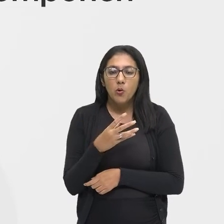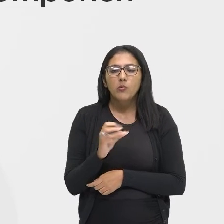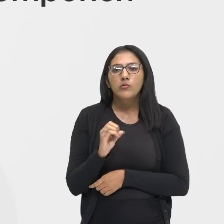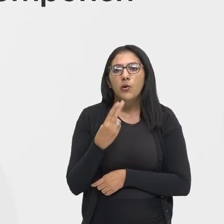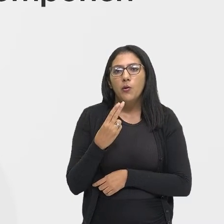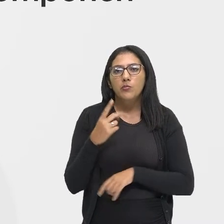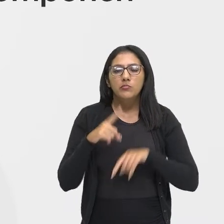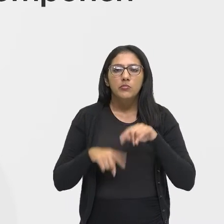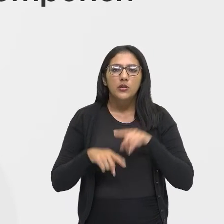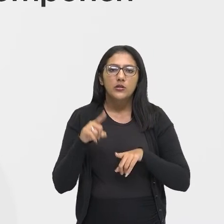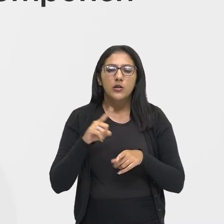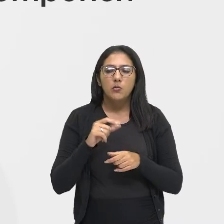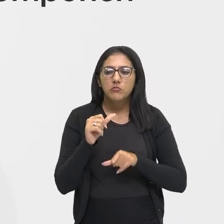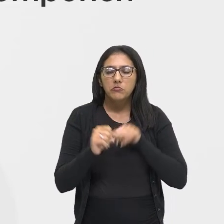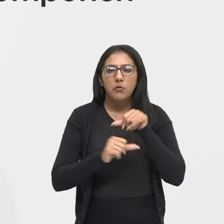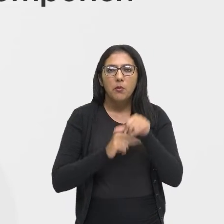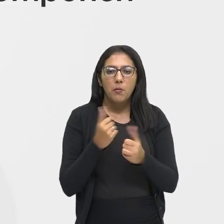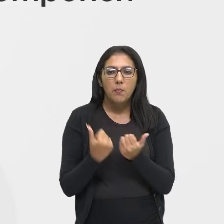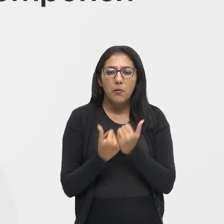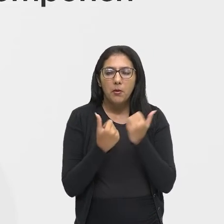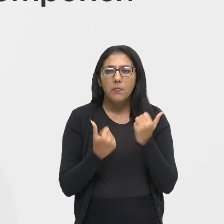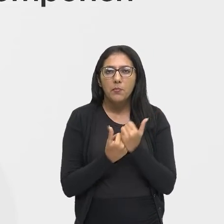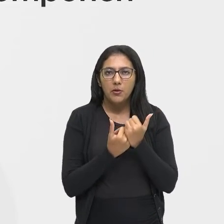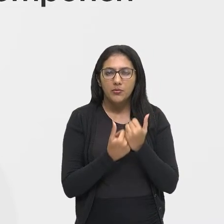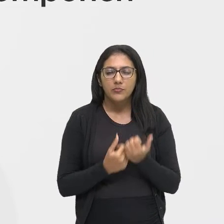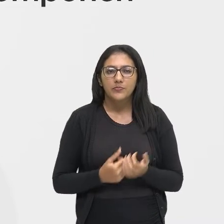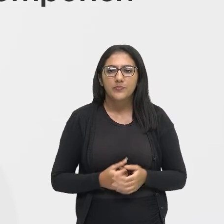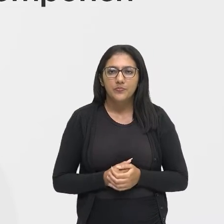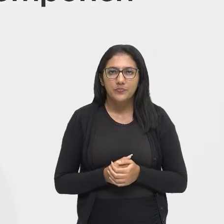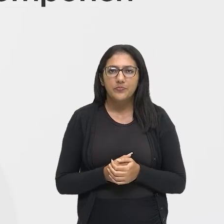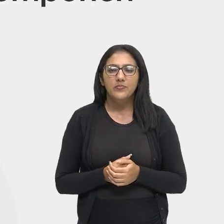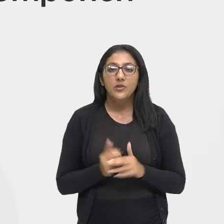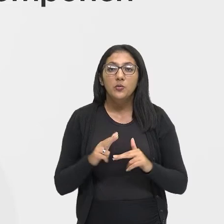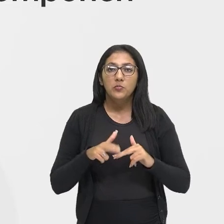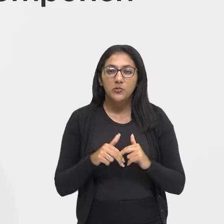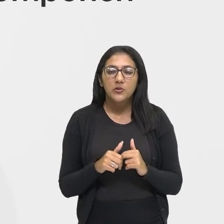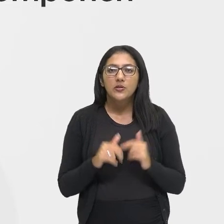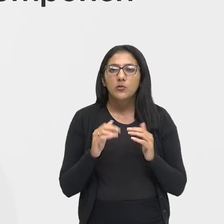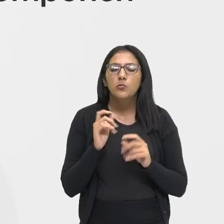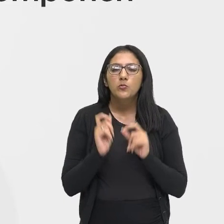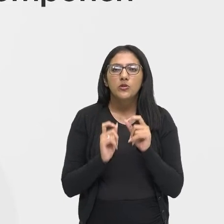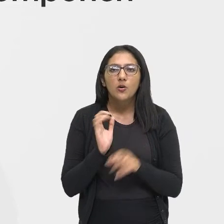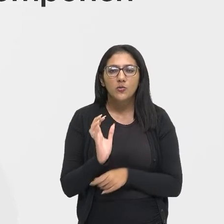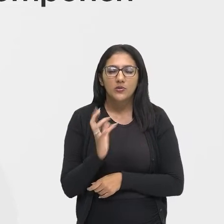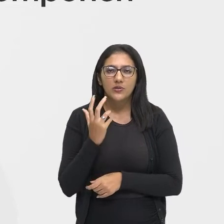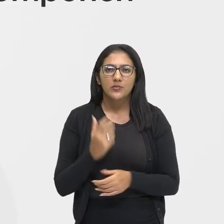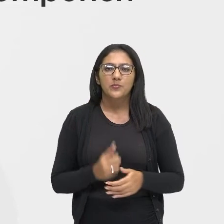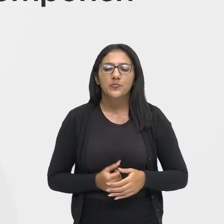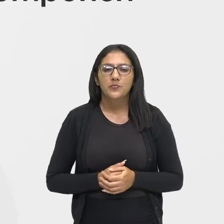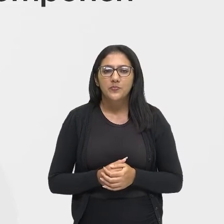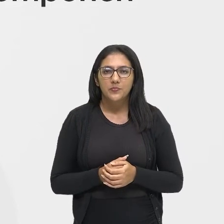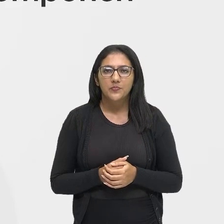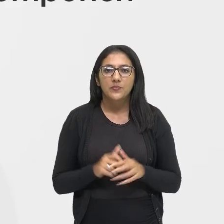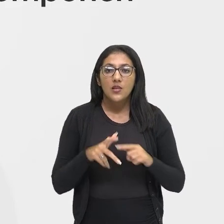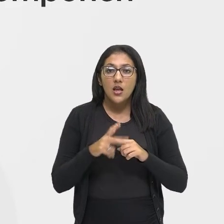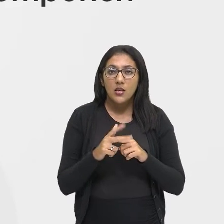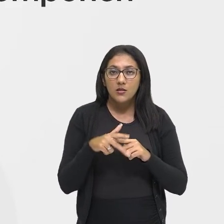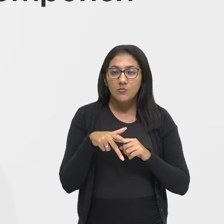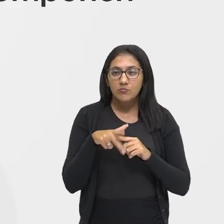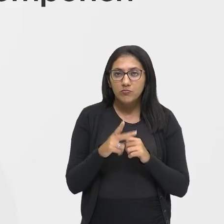manutenção corretiva envolve a substituição ou reparo de um sistema ou de